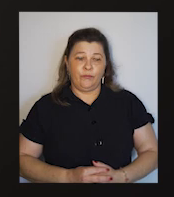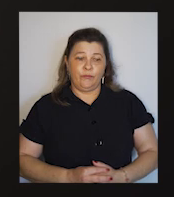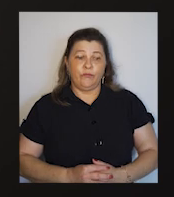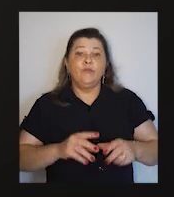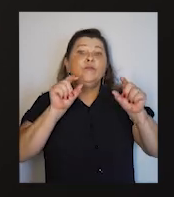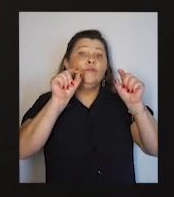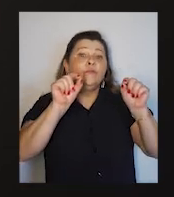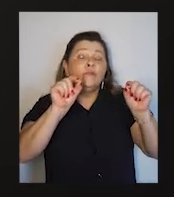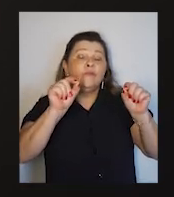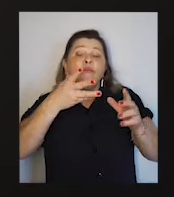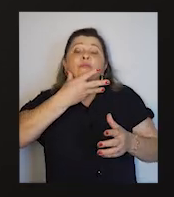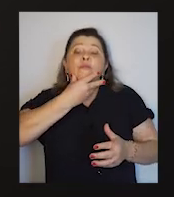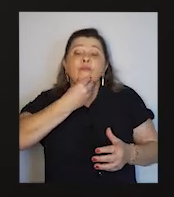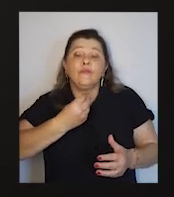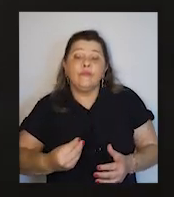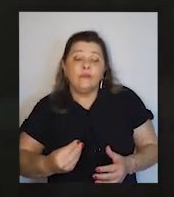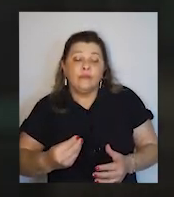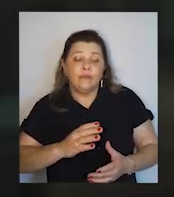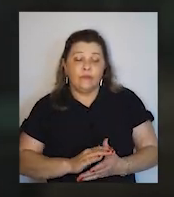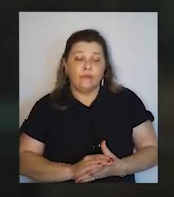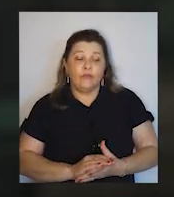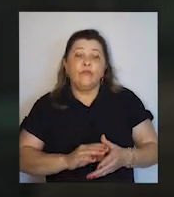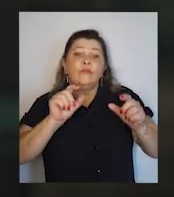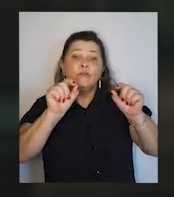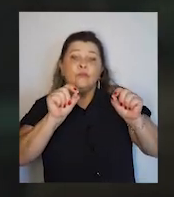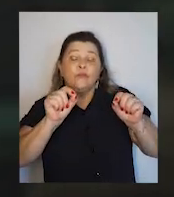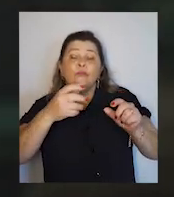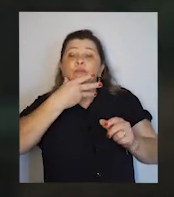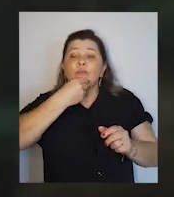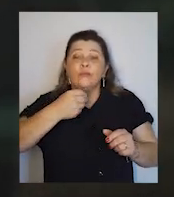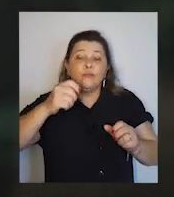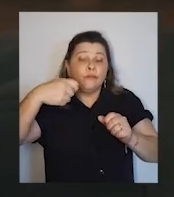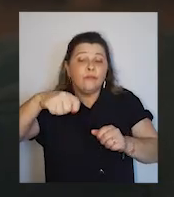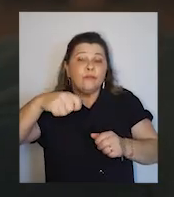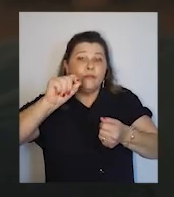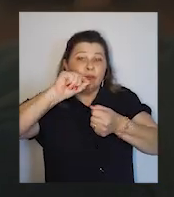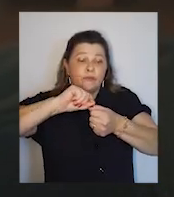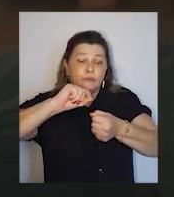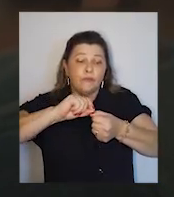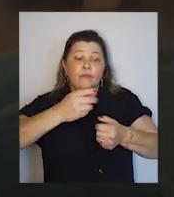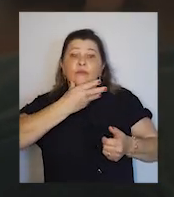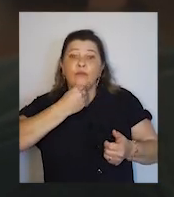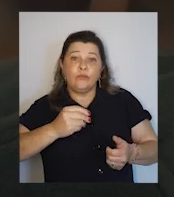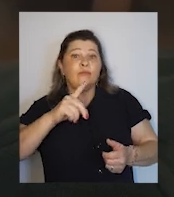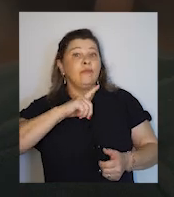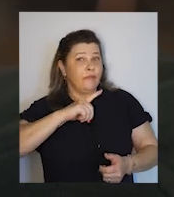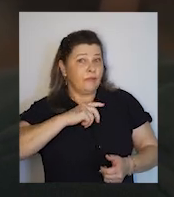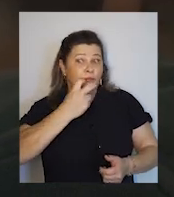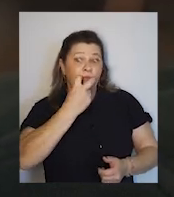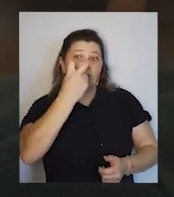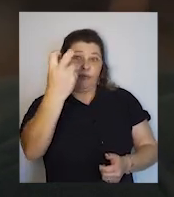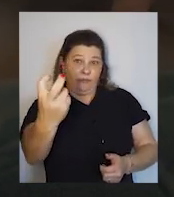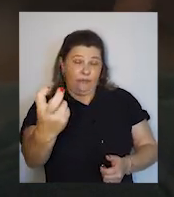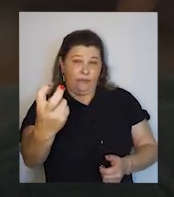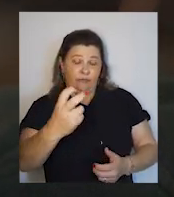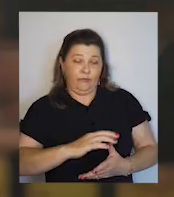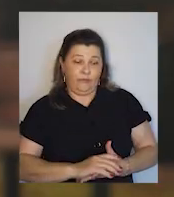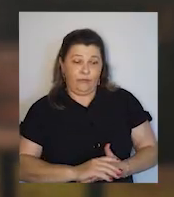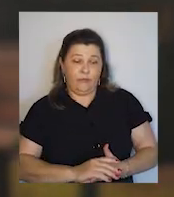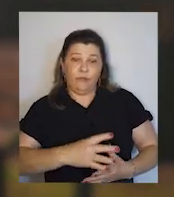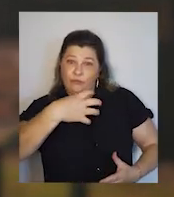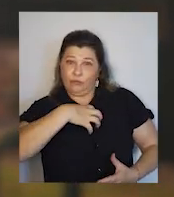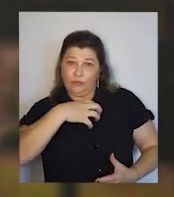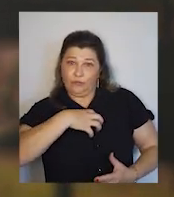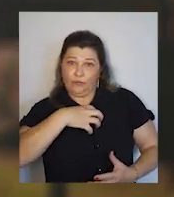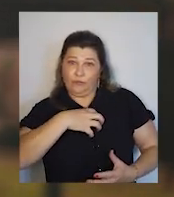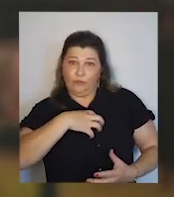O que é ser homem? O que um homem deve fazer? Homens têm voz? O modo de